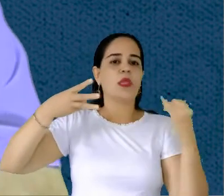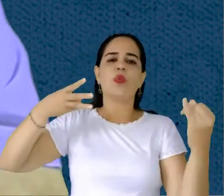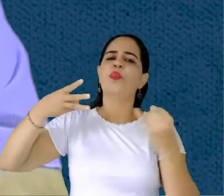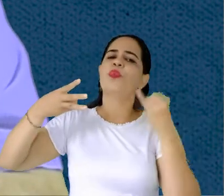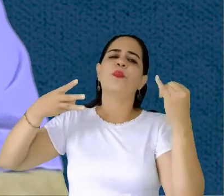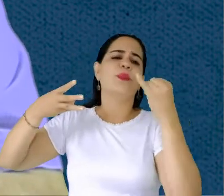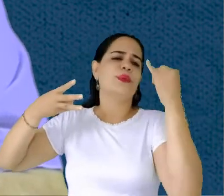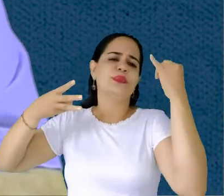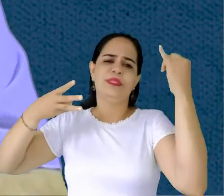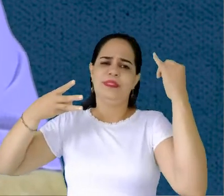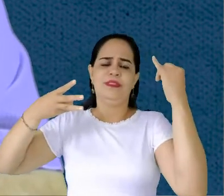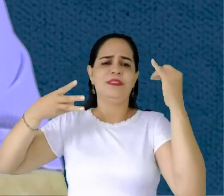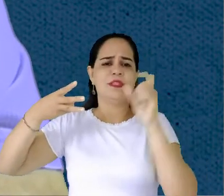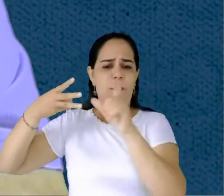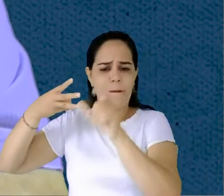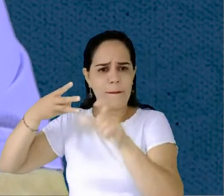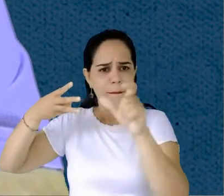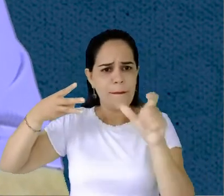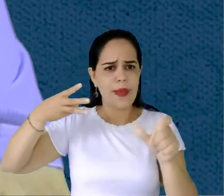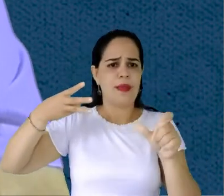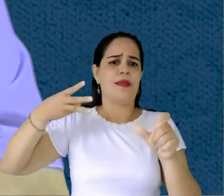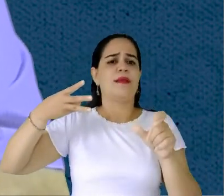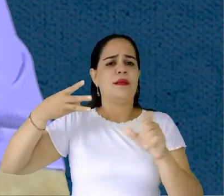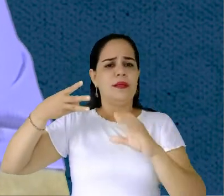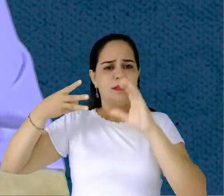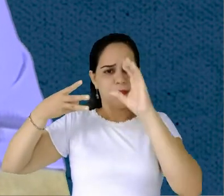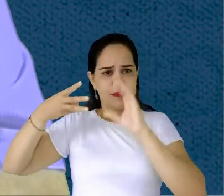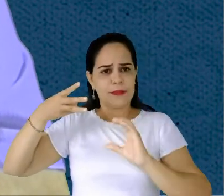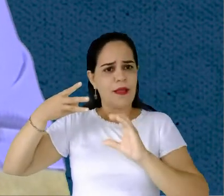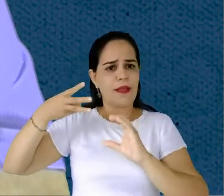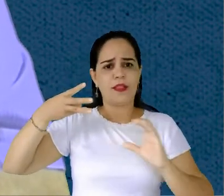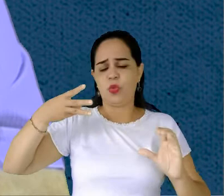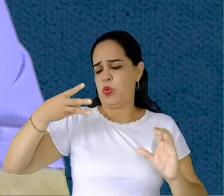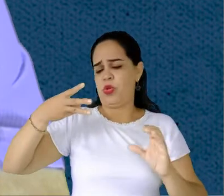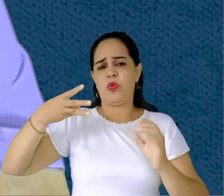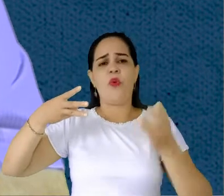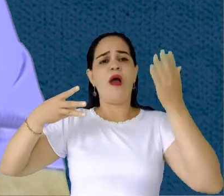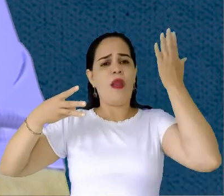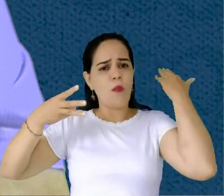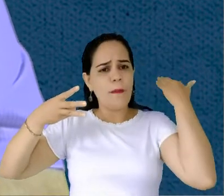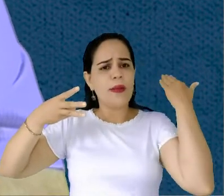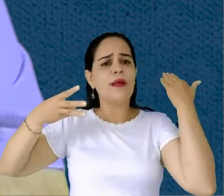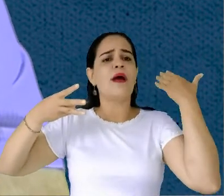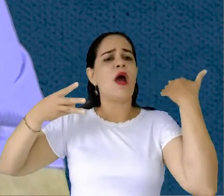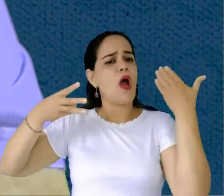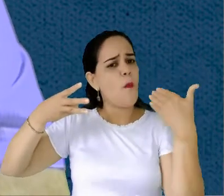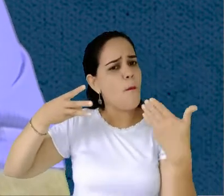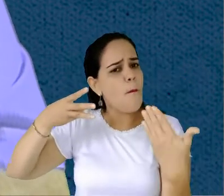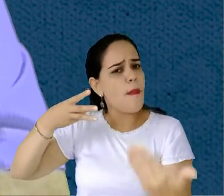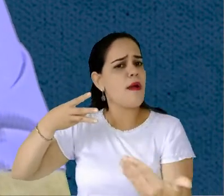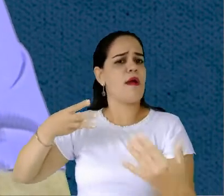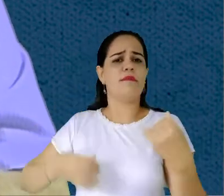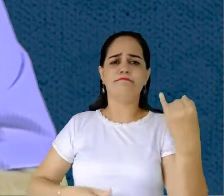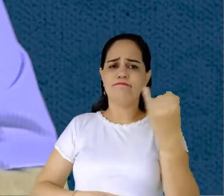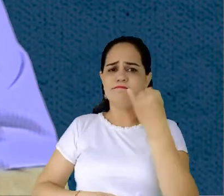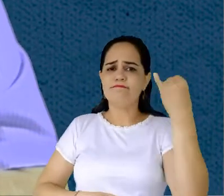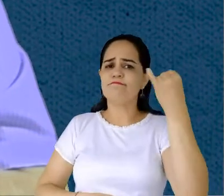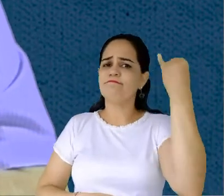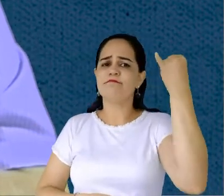coisas são fundamentais na vida de cada cristão. Não só no passado, também para nós